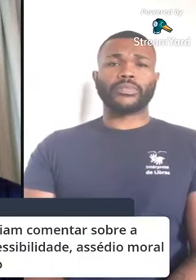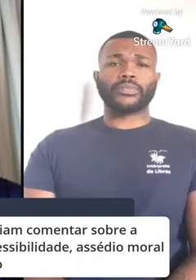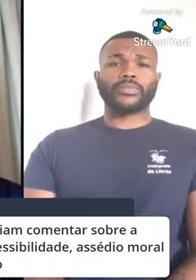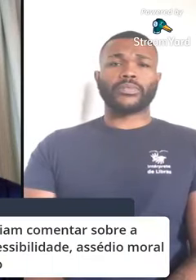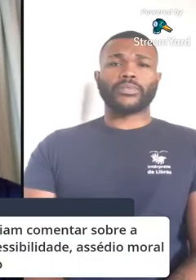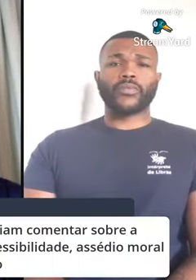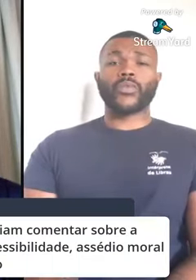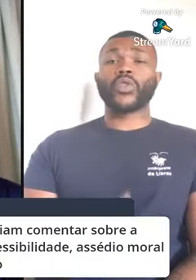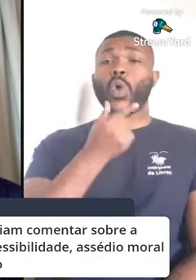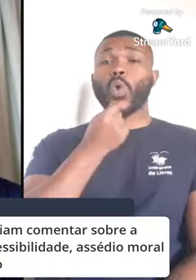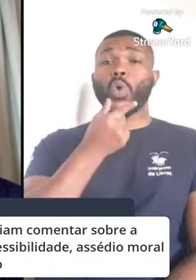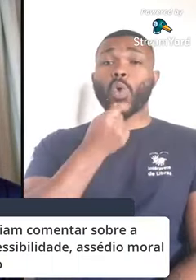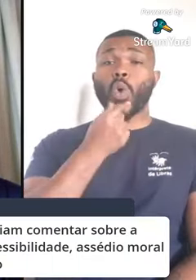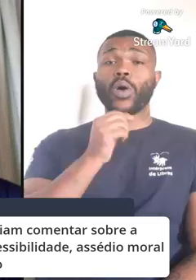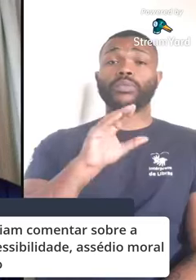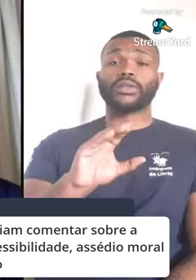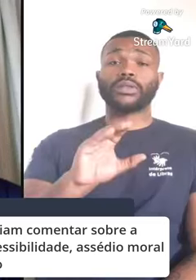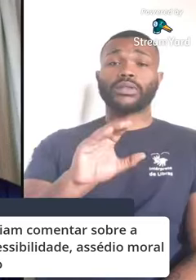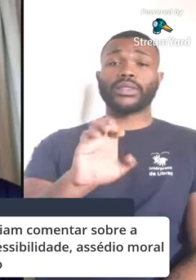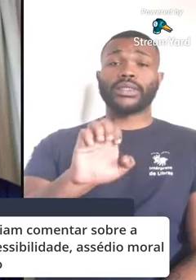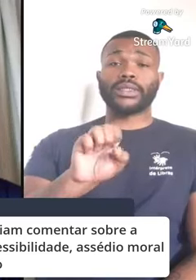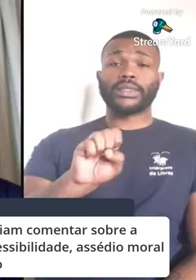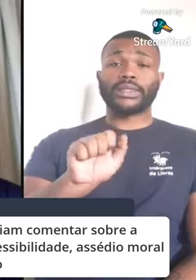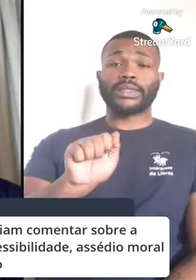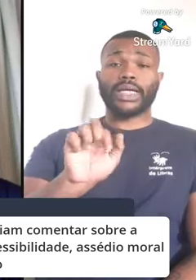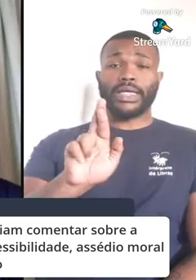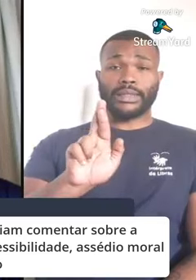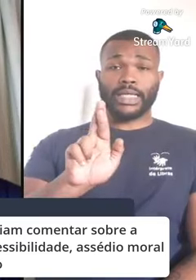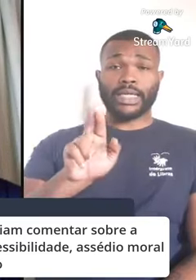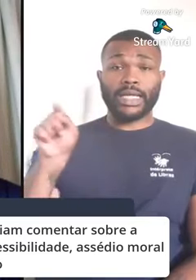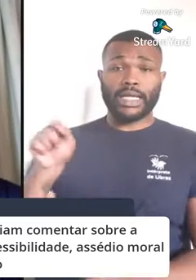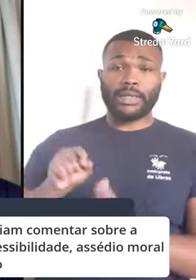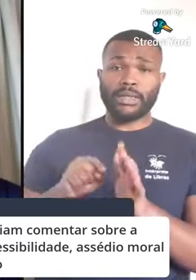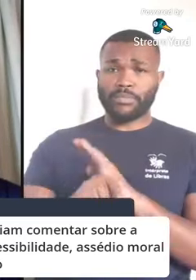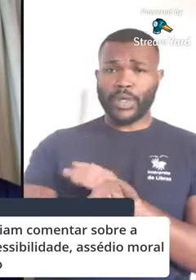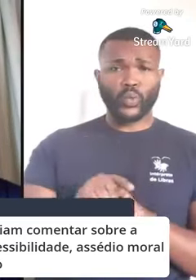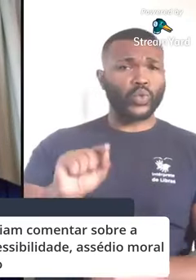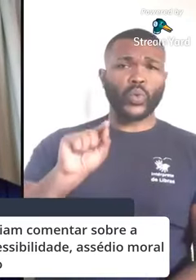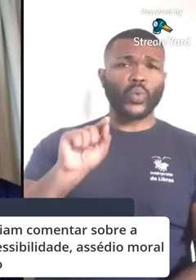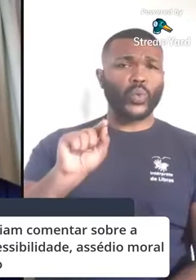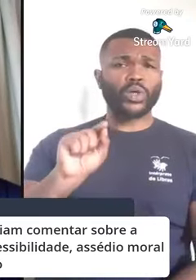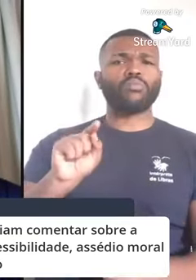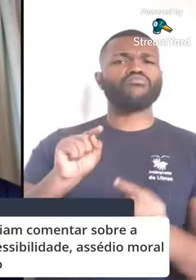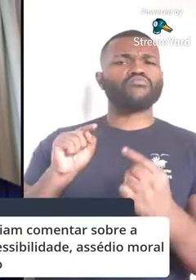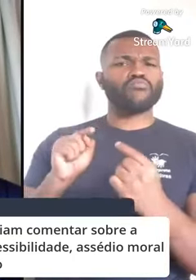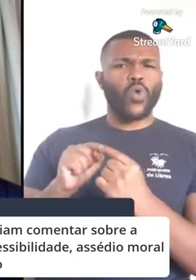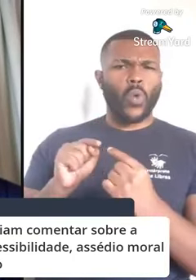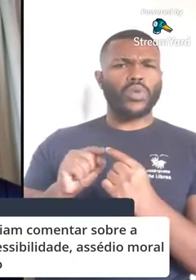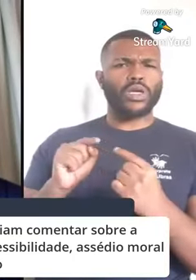César Eduardo Romão fez a seguinte pergunta, que tem muito a ver com o que você falou.